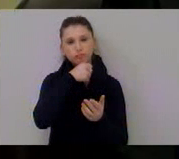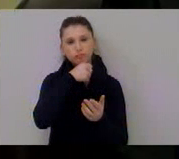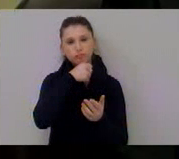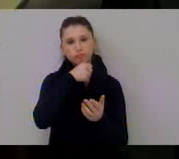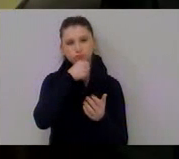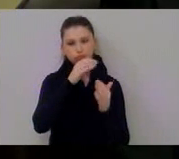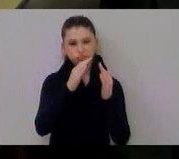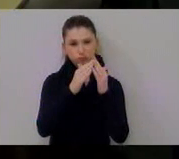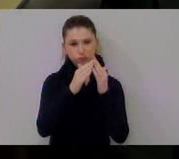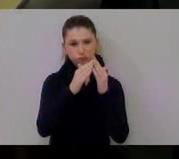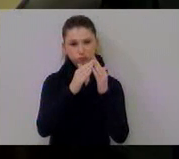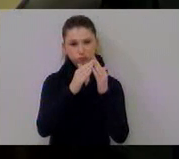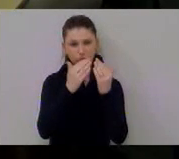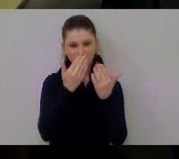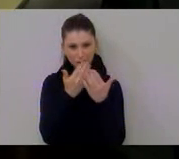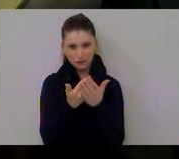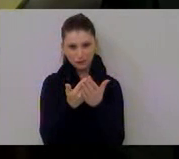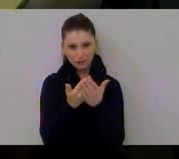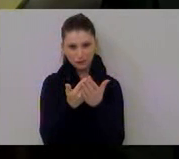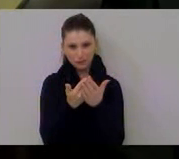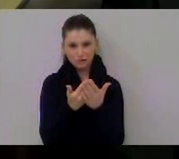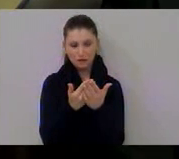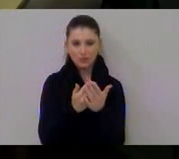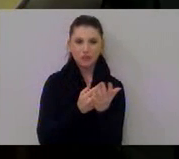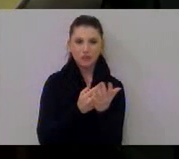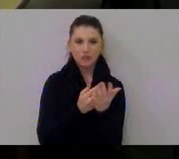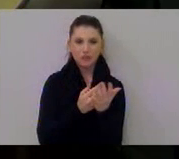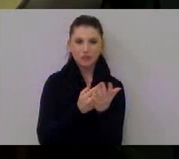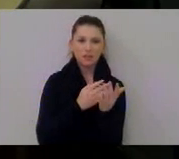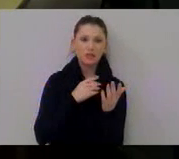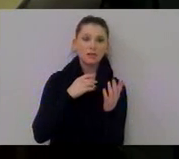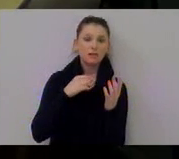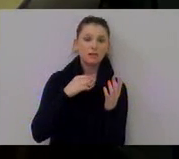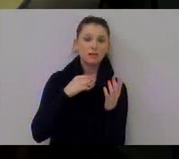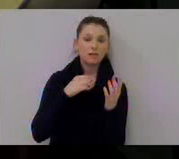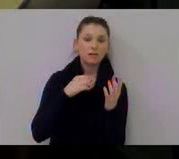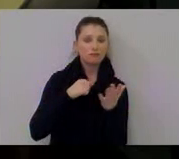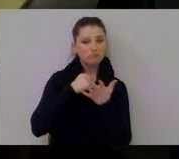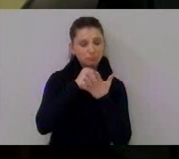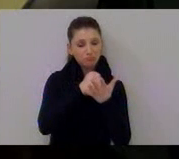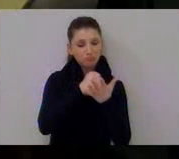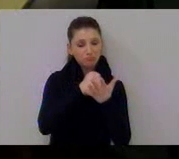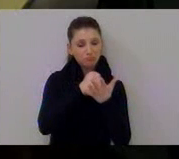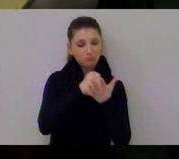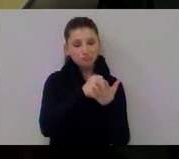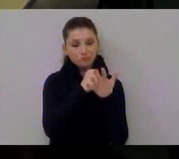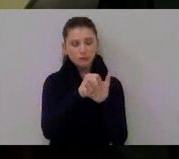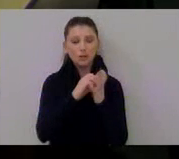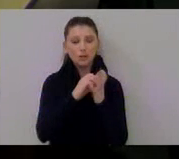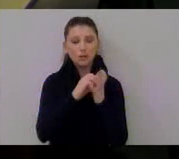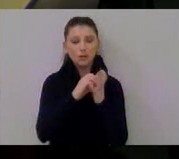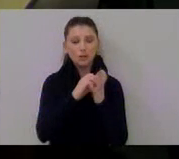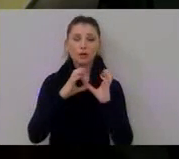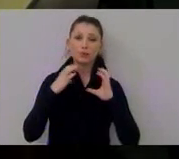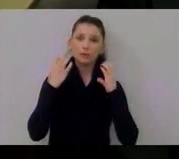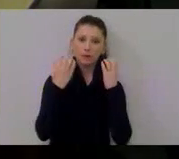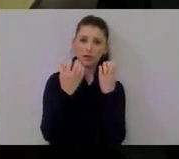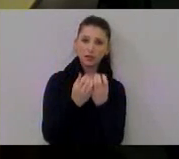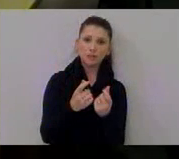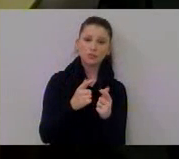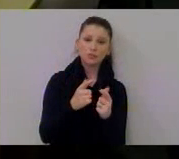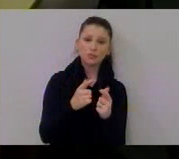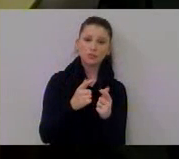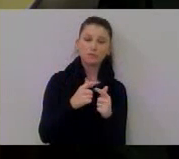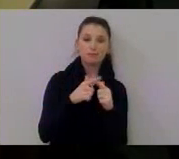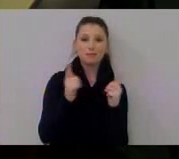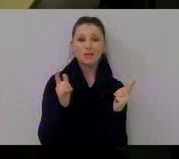a nossa comunidade, mas que infelizmente vai ser fechada